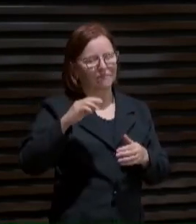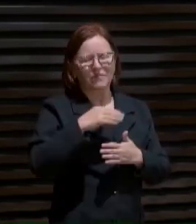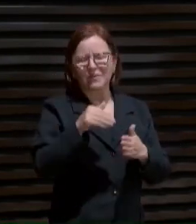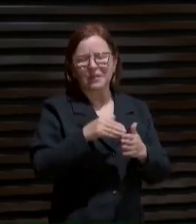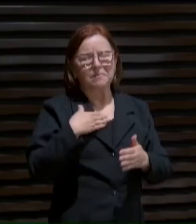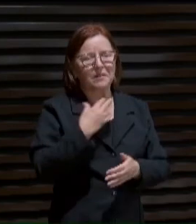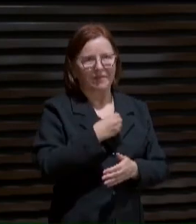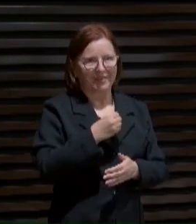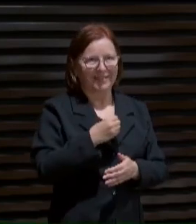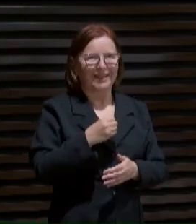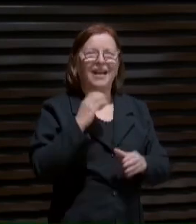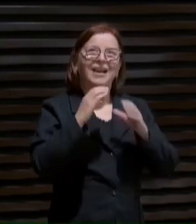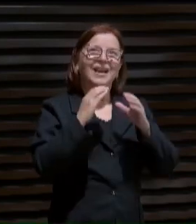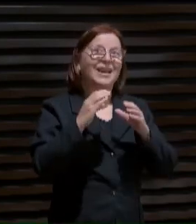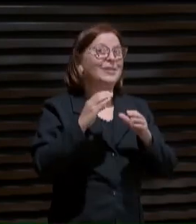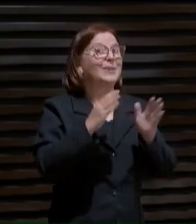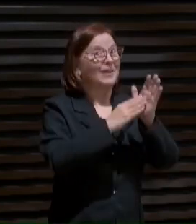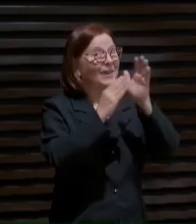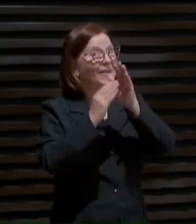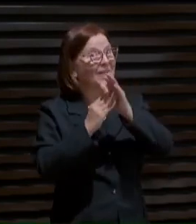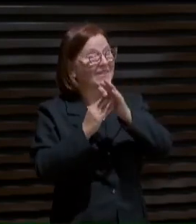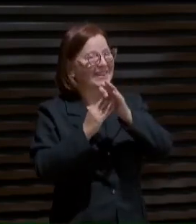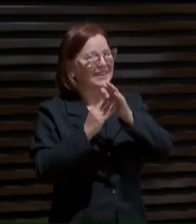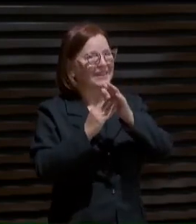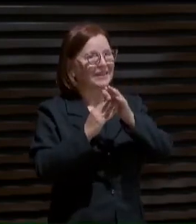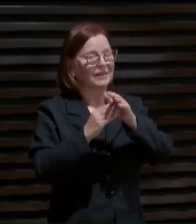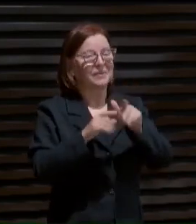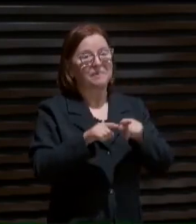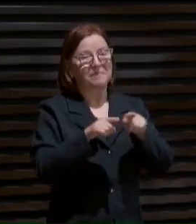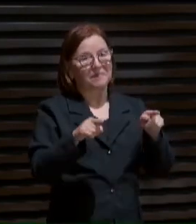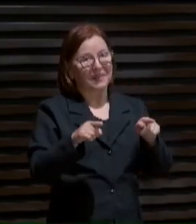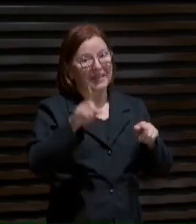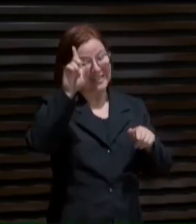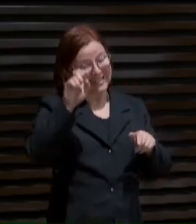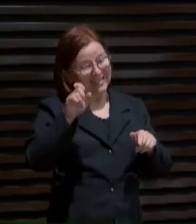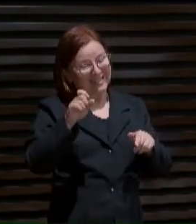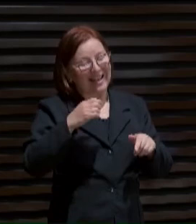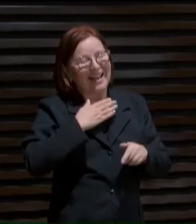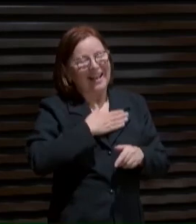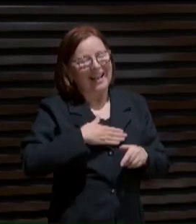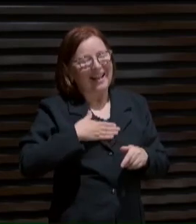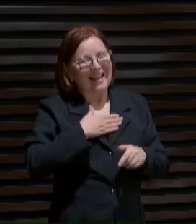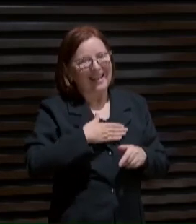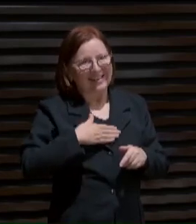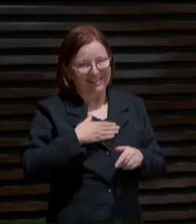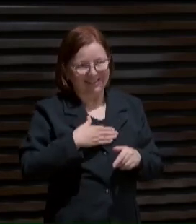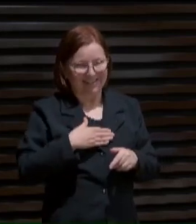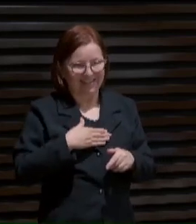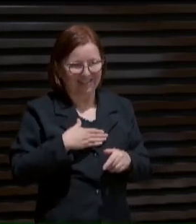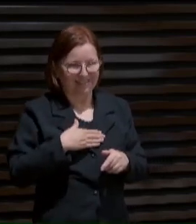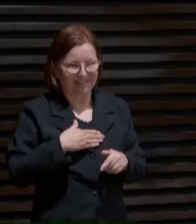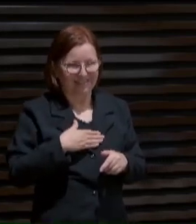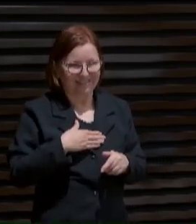canto louvores Durante a minha vida mas ele também clama seja-lhe agradável o que está passando no Meu